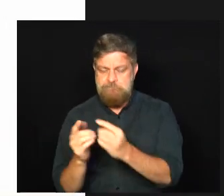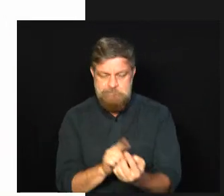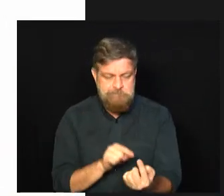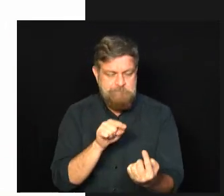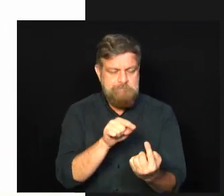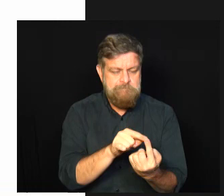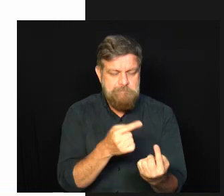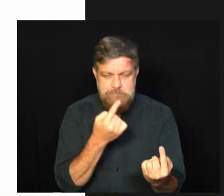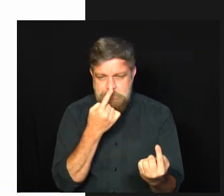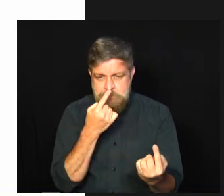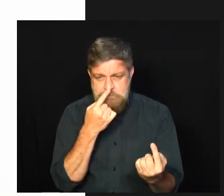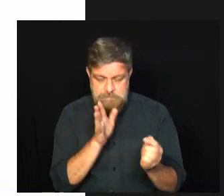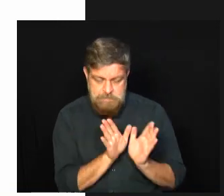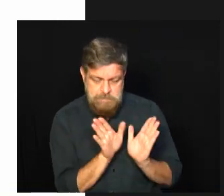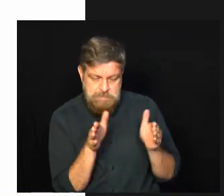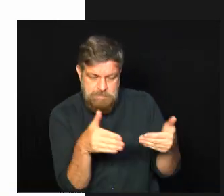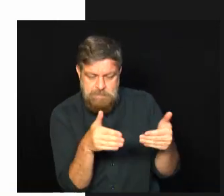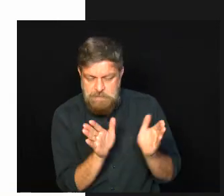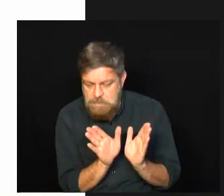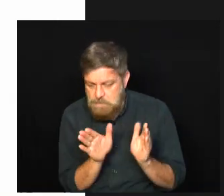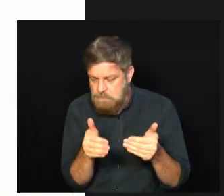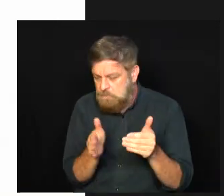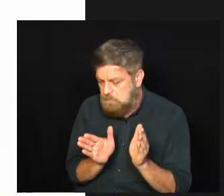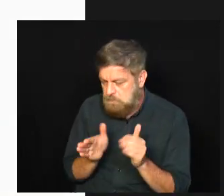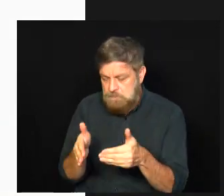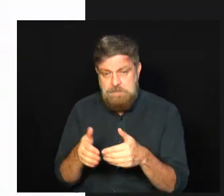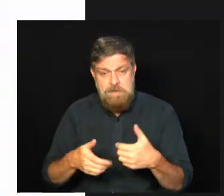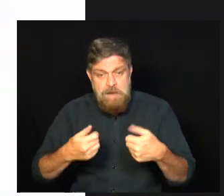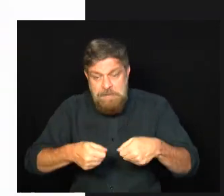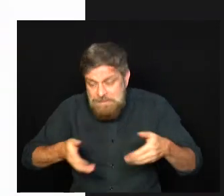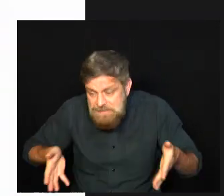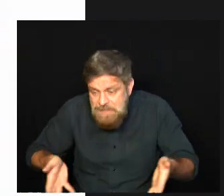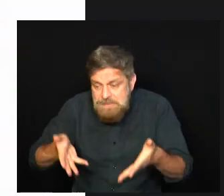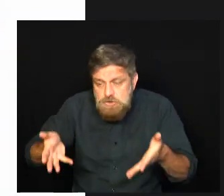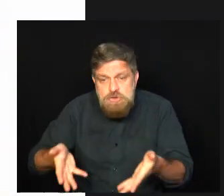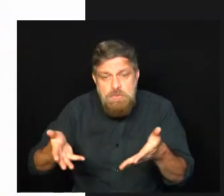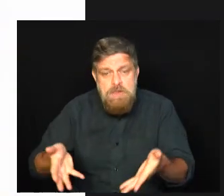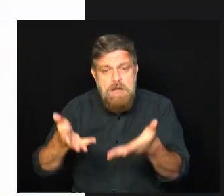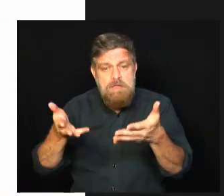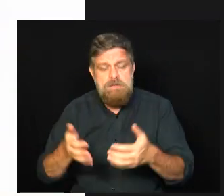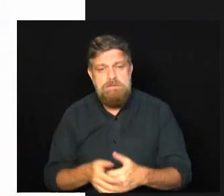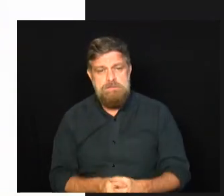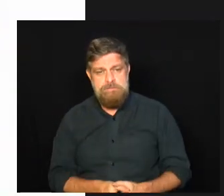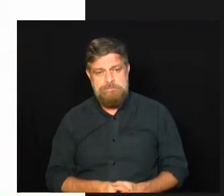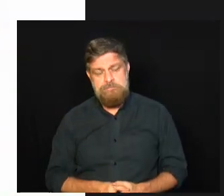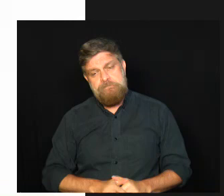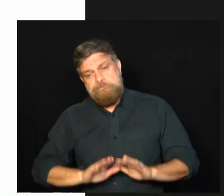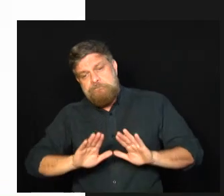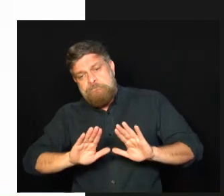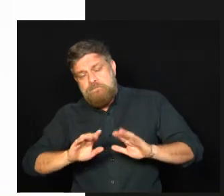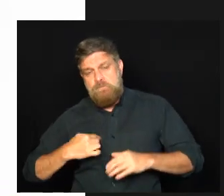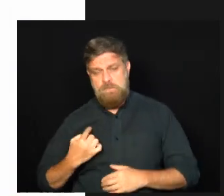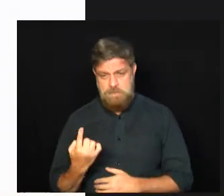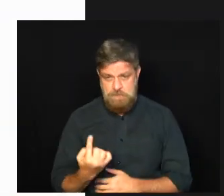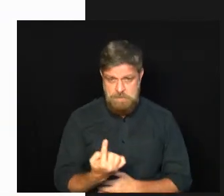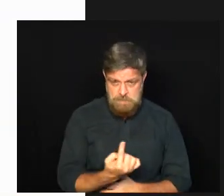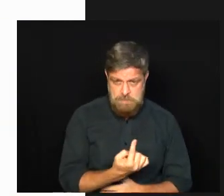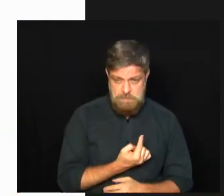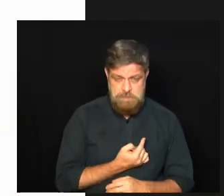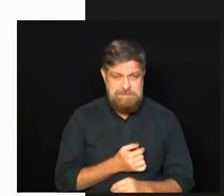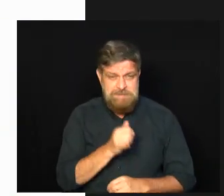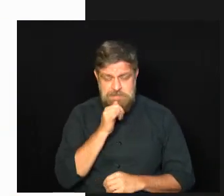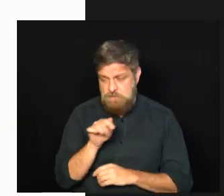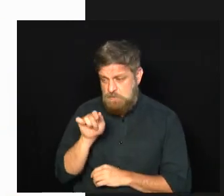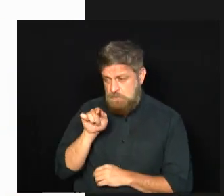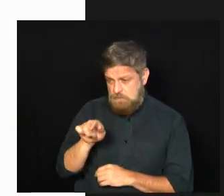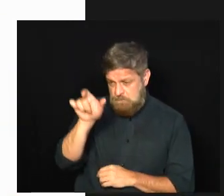tem condições, né? Mas que precisam ser estimuladas, né? Então, quando você fala